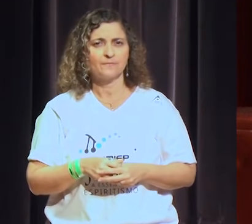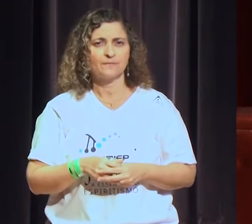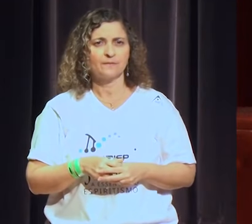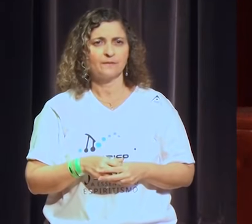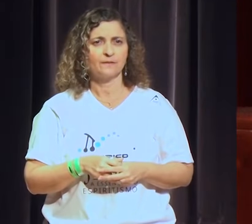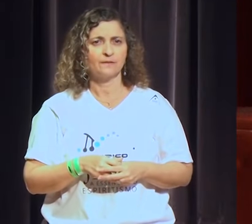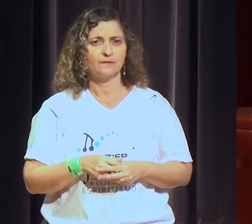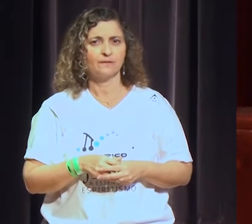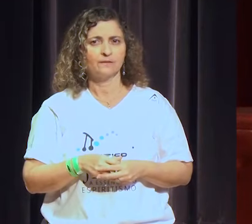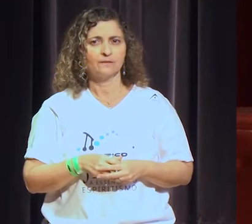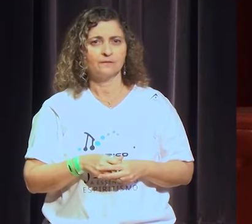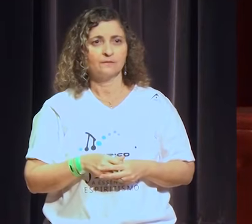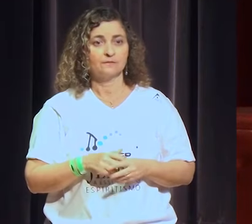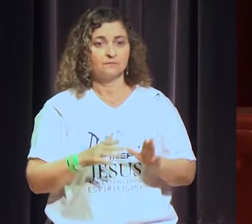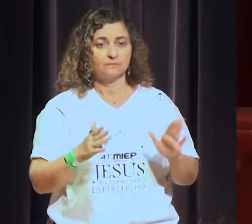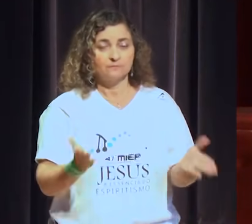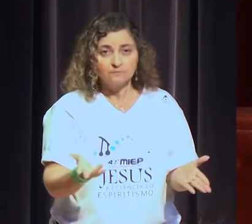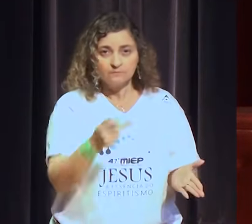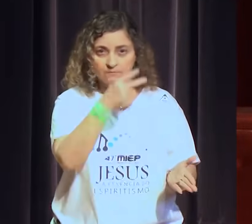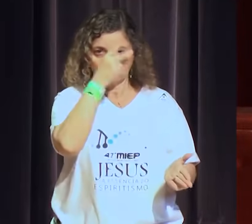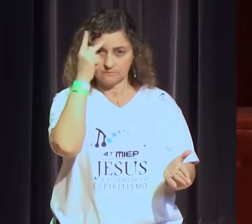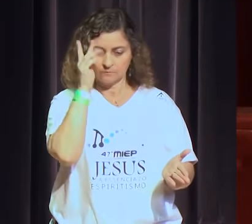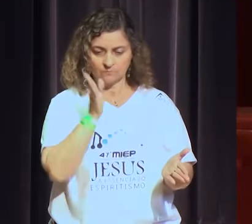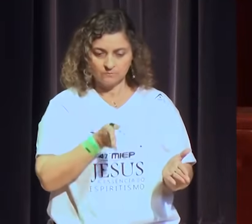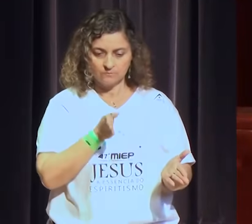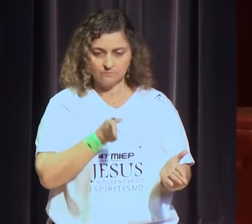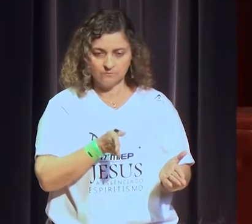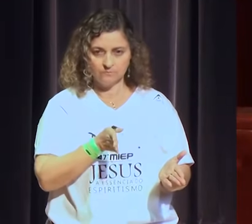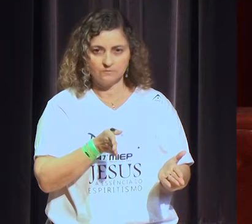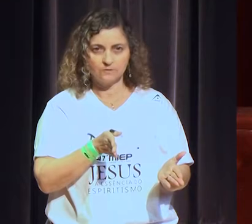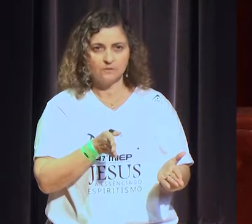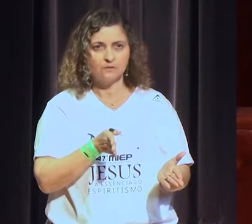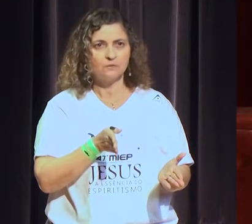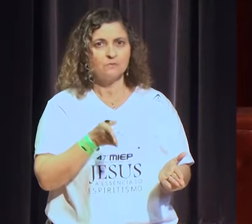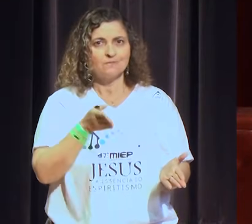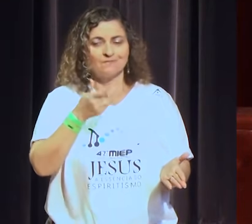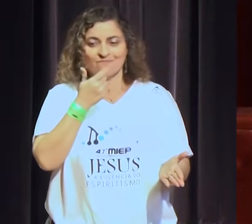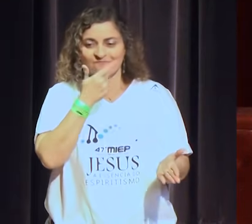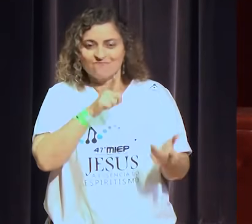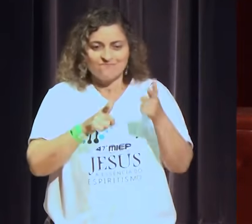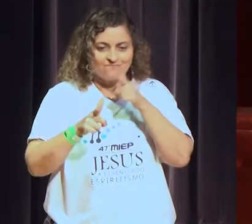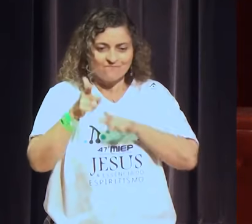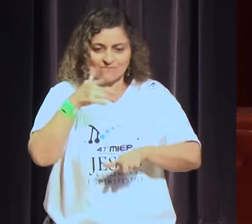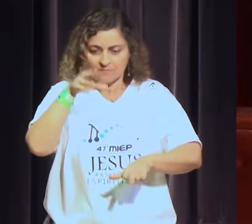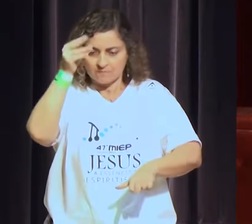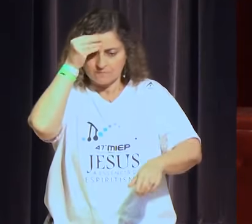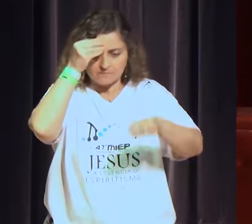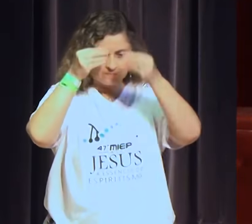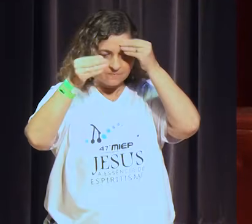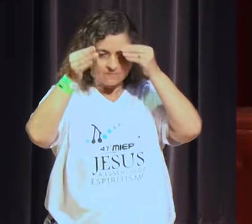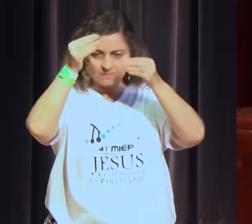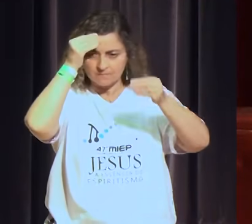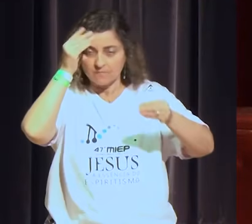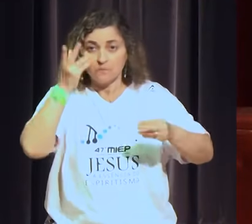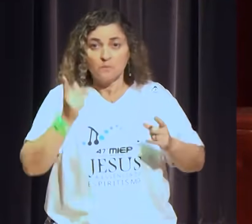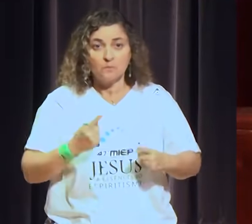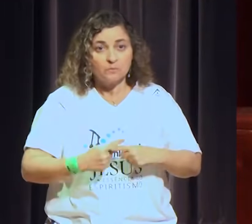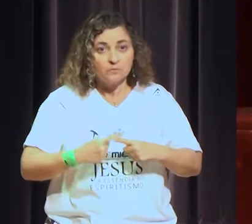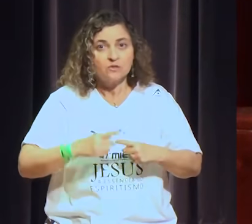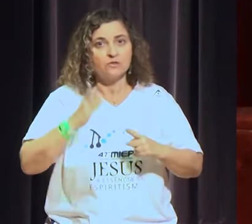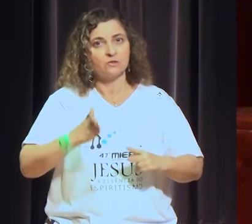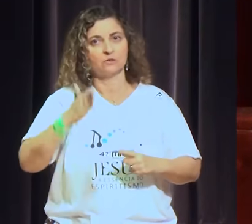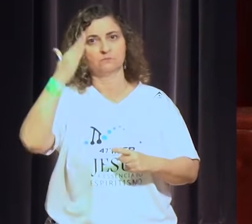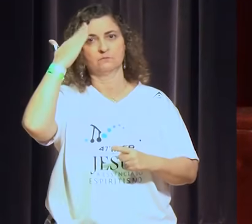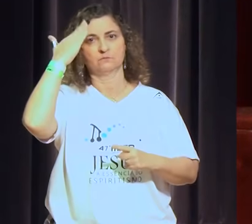Então, aquele que está mais dotado, que é o espírita, o que tem mais condições de entender a diversidade religiosa,